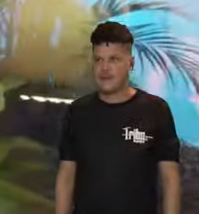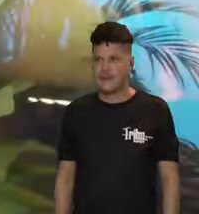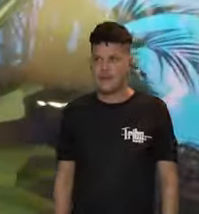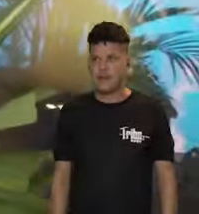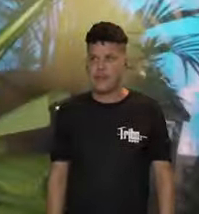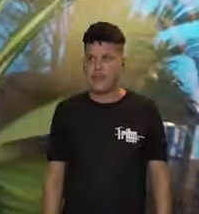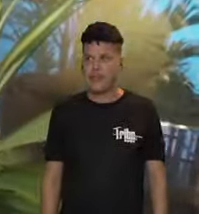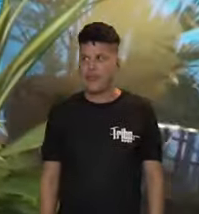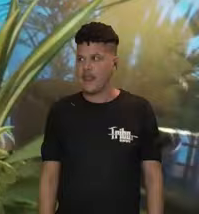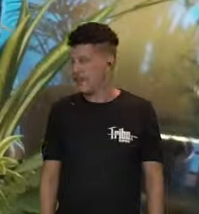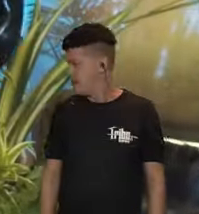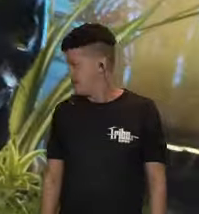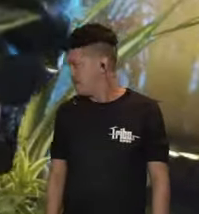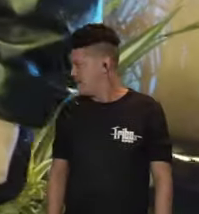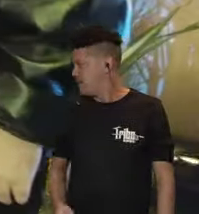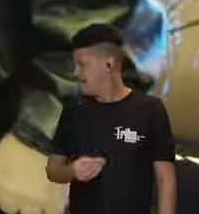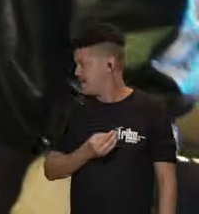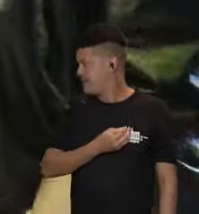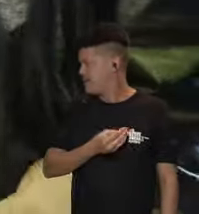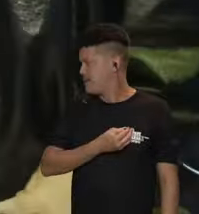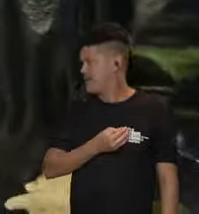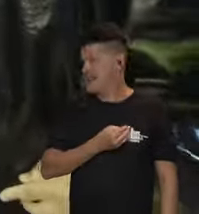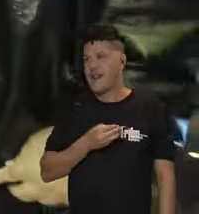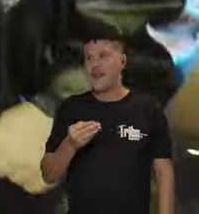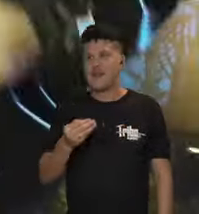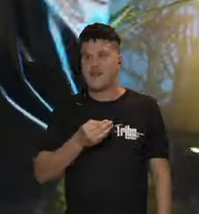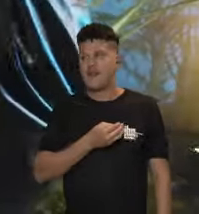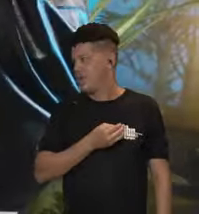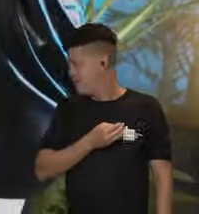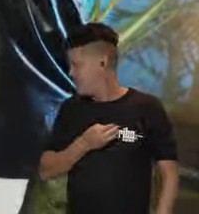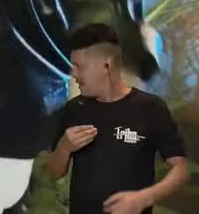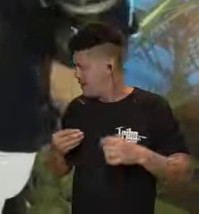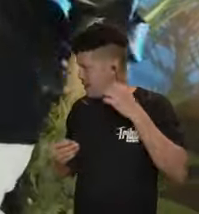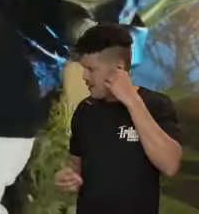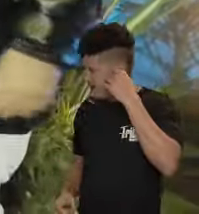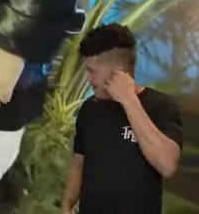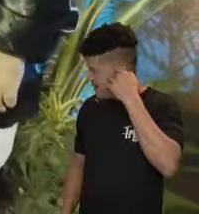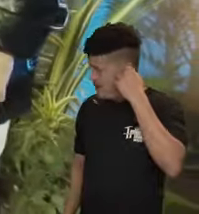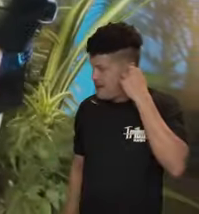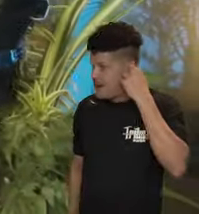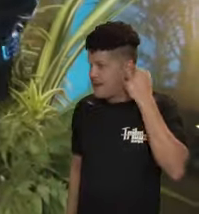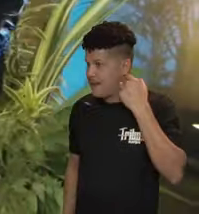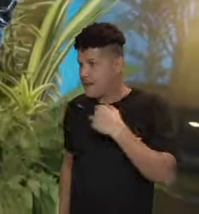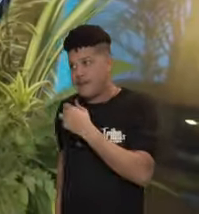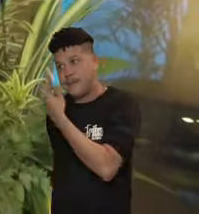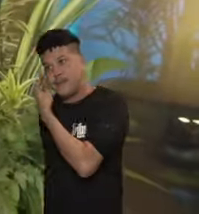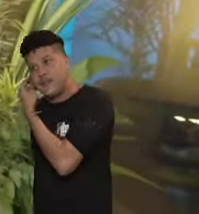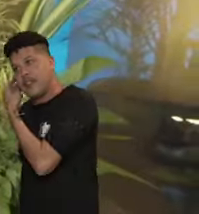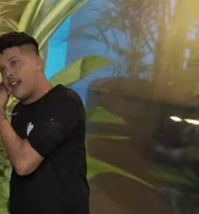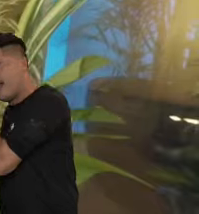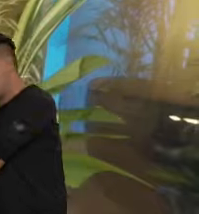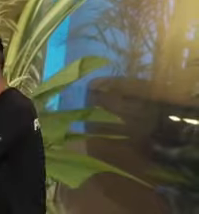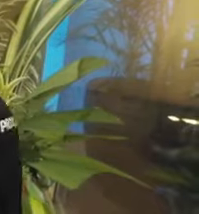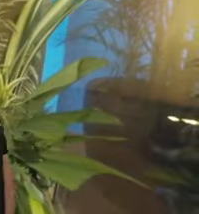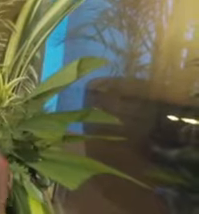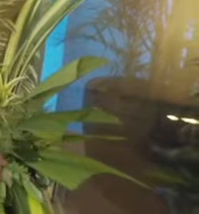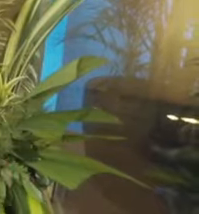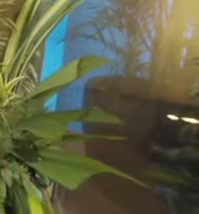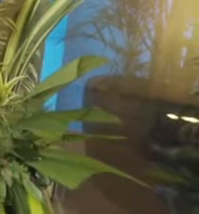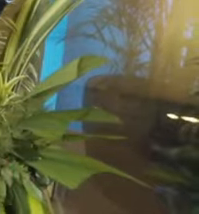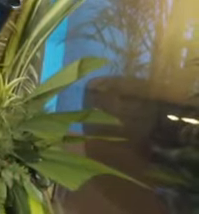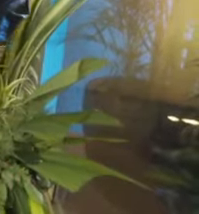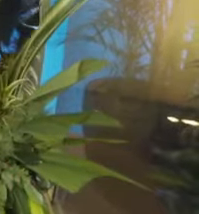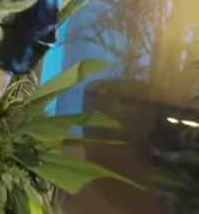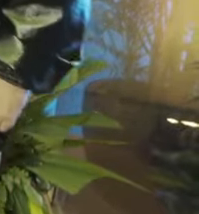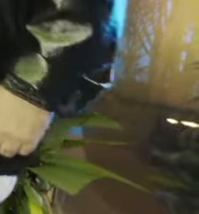Estamos ao vivo pra todo o Brasil, mano. Fica à vontade. Tribo da Periferia trouxe só uma parceria de, porra, 20 anos, sei lá,